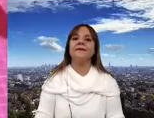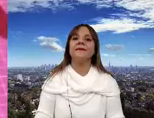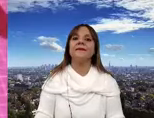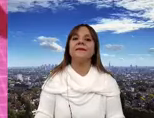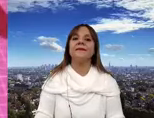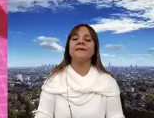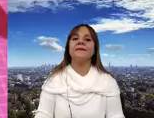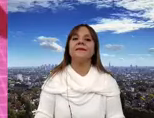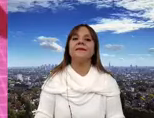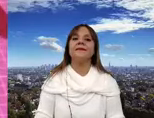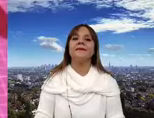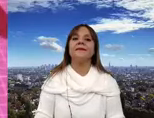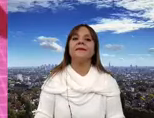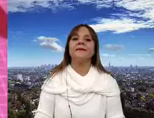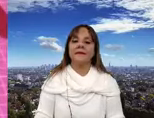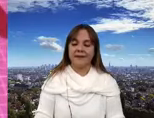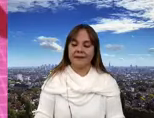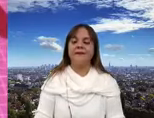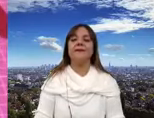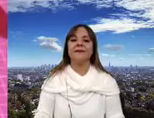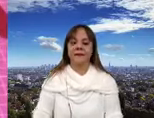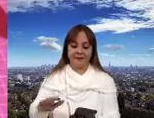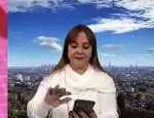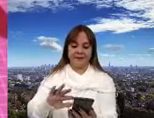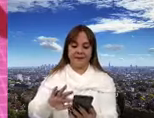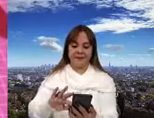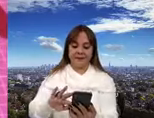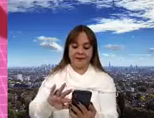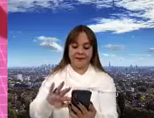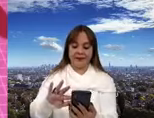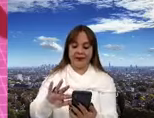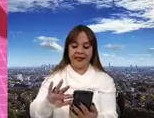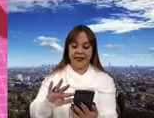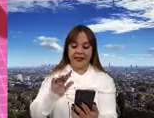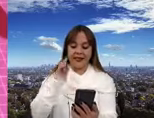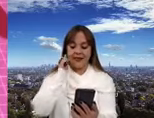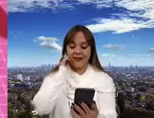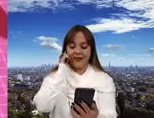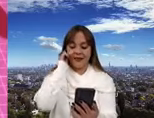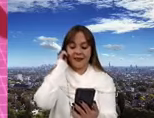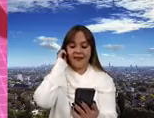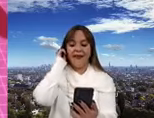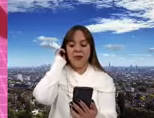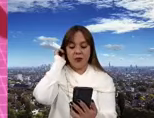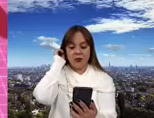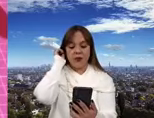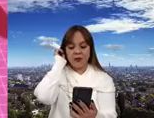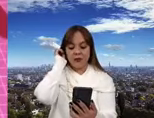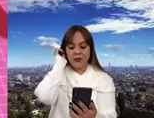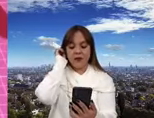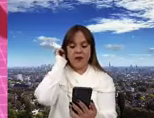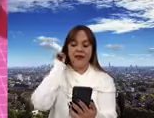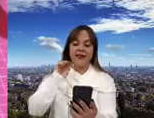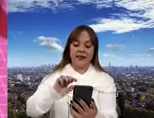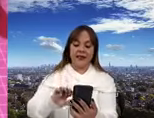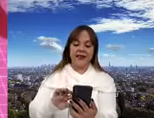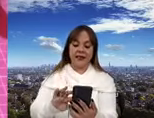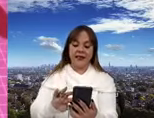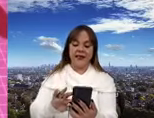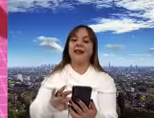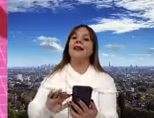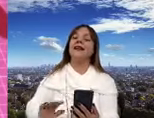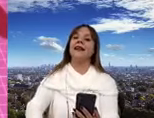fita banana, co coloca a fita banana. Quem não tiver, pode colocar o EVA mesmo. Tá bom. Coloca aqui, ó, na mãozinha dele, ó, dá